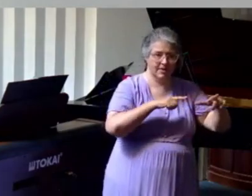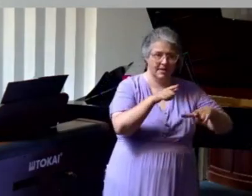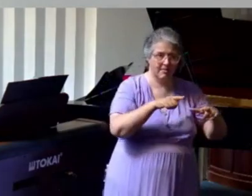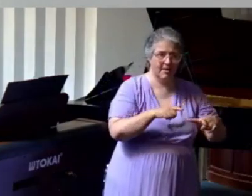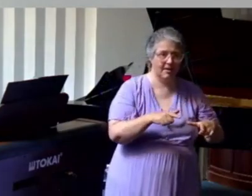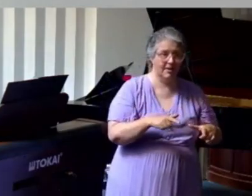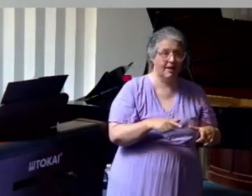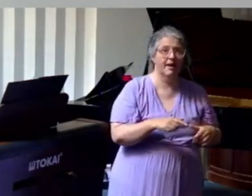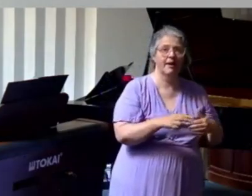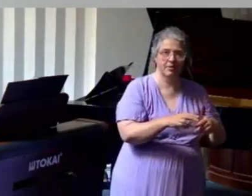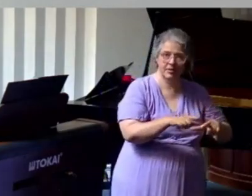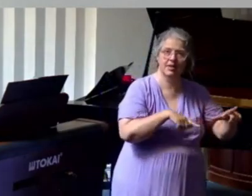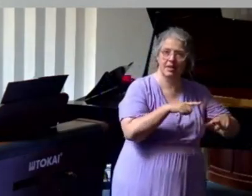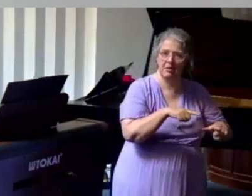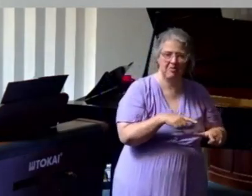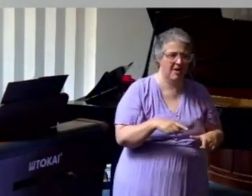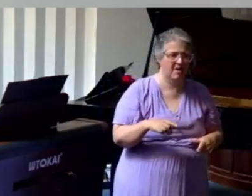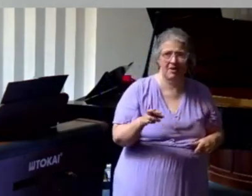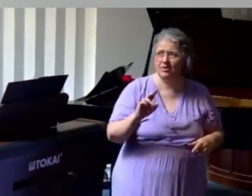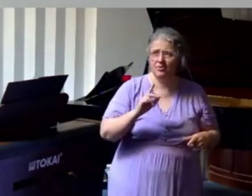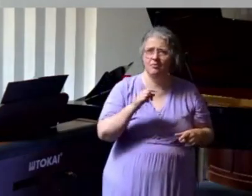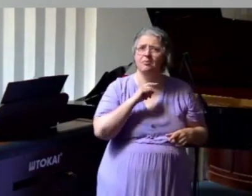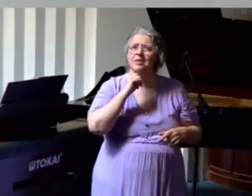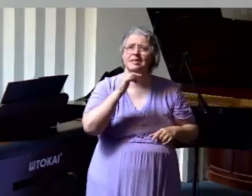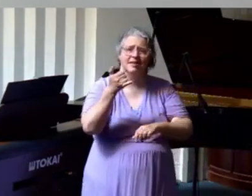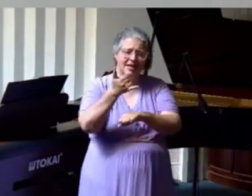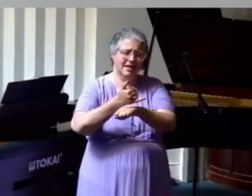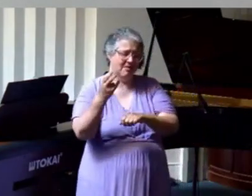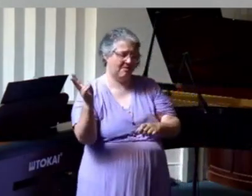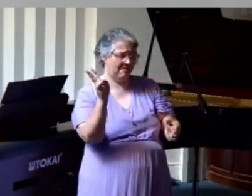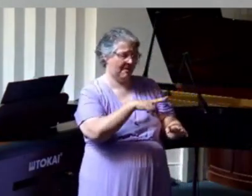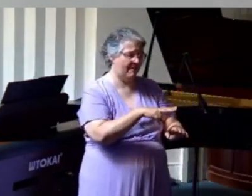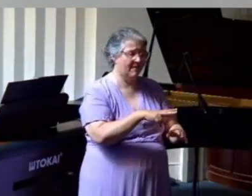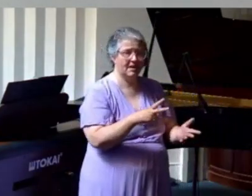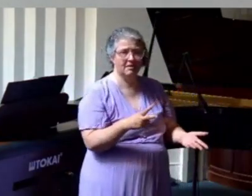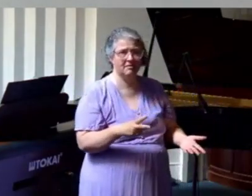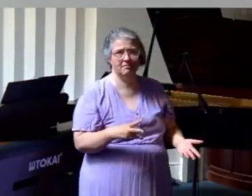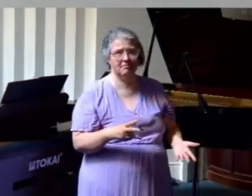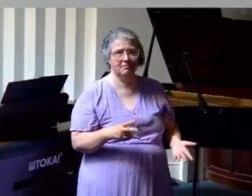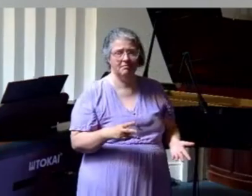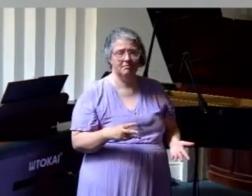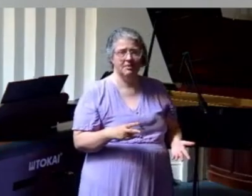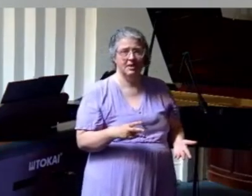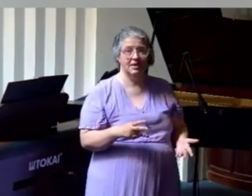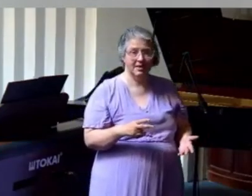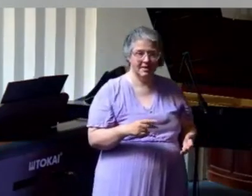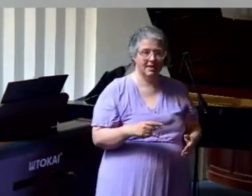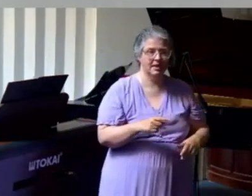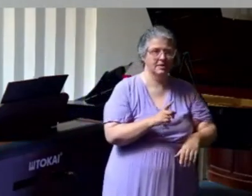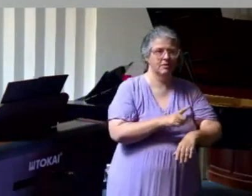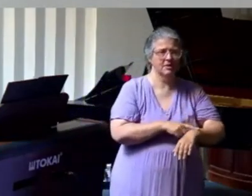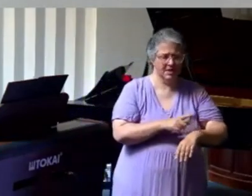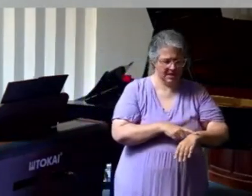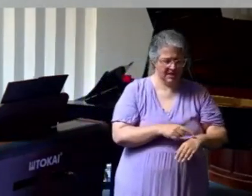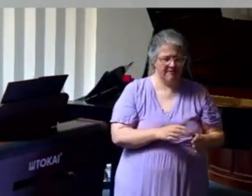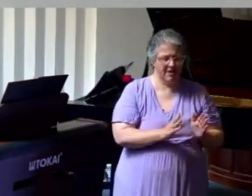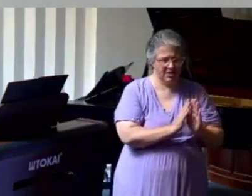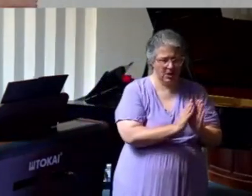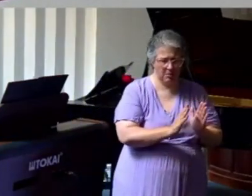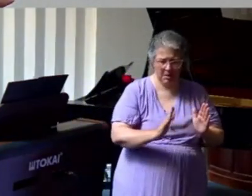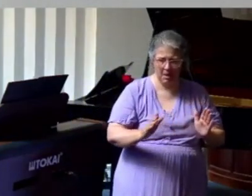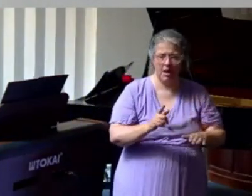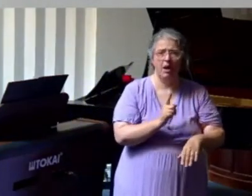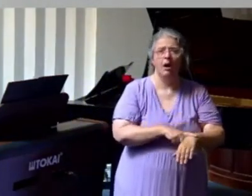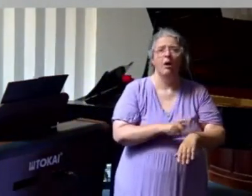cobrando. Os melhores funcionários tendem a ser os cristãos no mundo, porque se o horário deles é das 8 às 6, e se o patrão